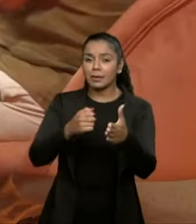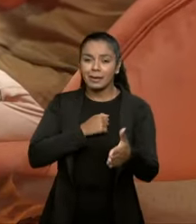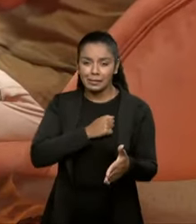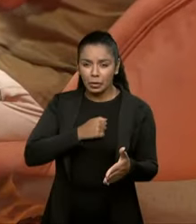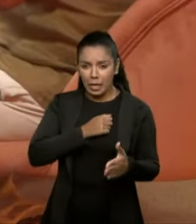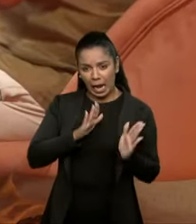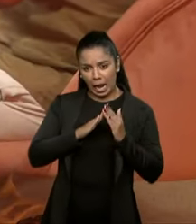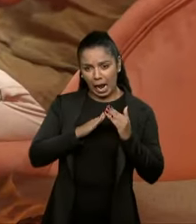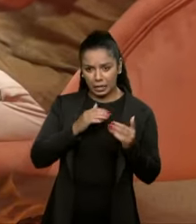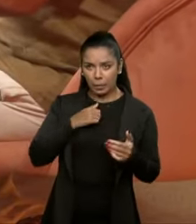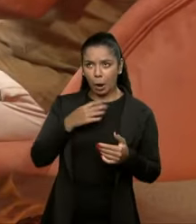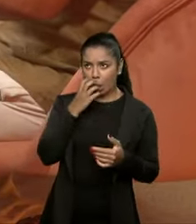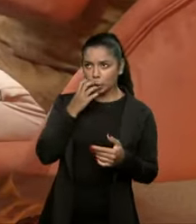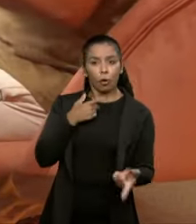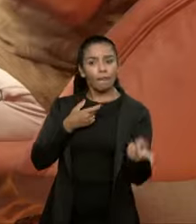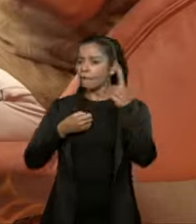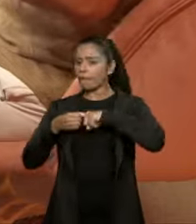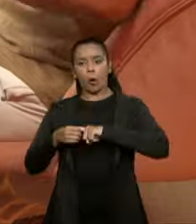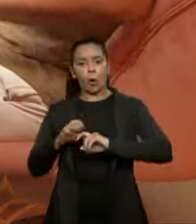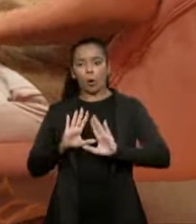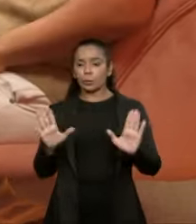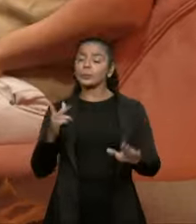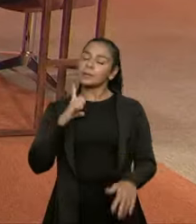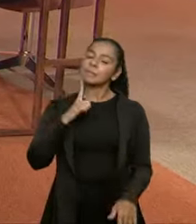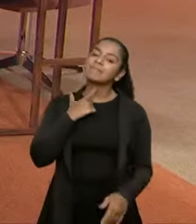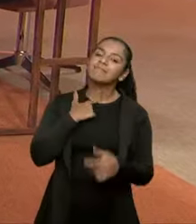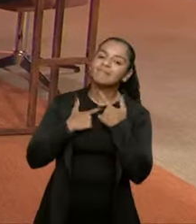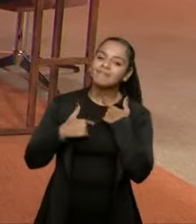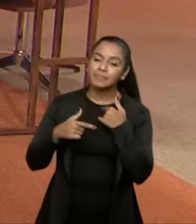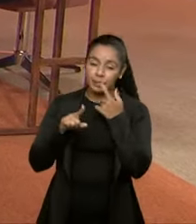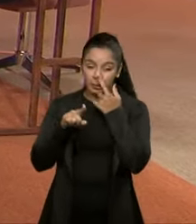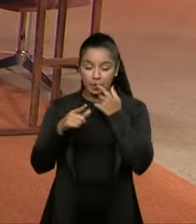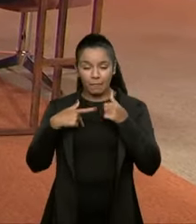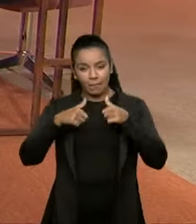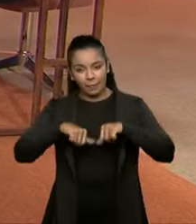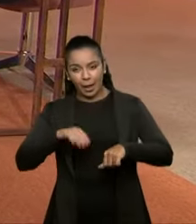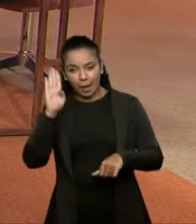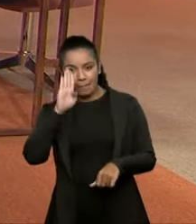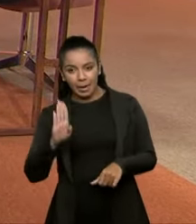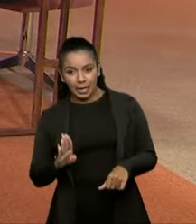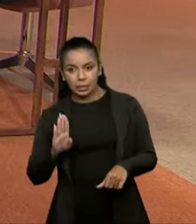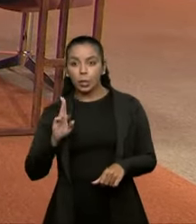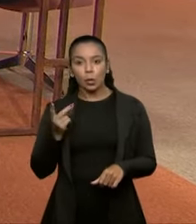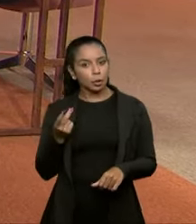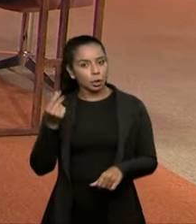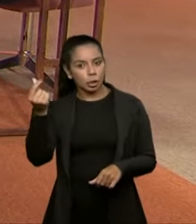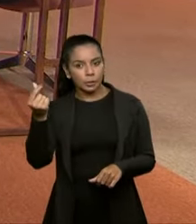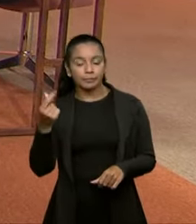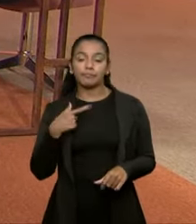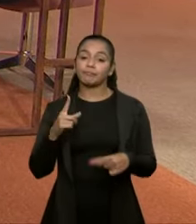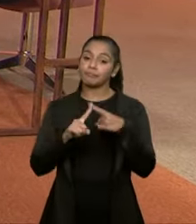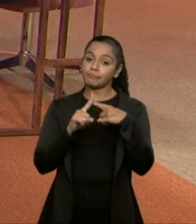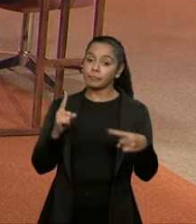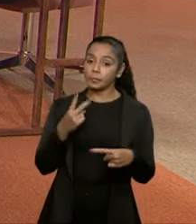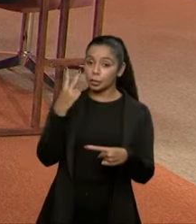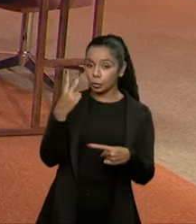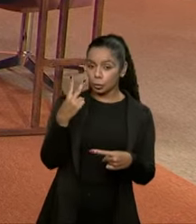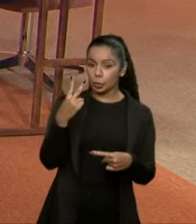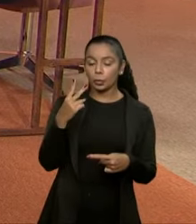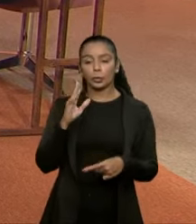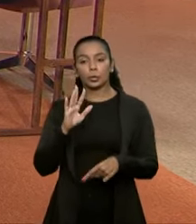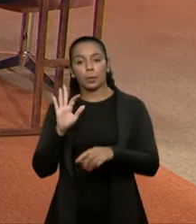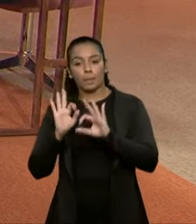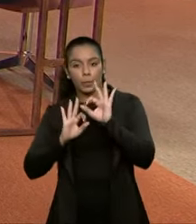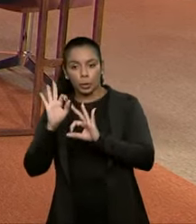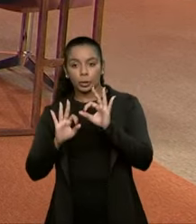e... Entendeu? O André, claro, nesse primeiro momento, você vai ficar Brasil ou você já vai sair? É porque eu dividi o projeto em dois. Eu tenho um show gravo pro Brasil,